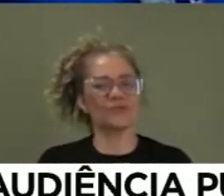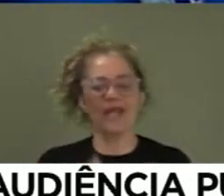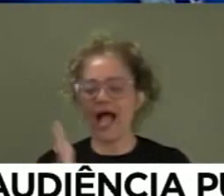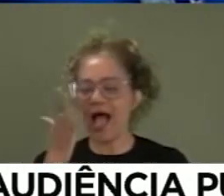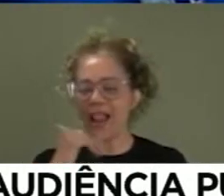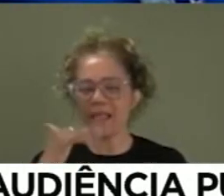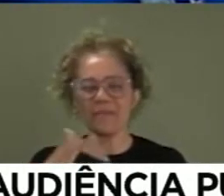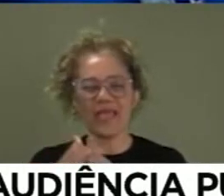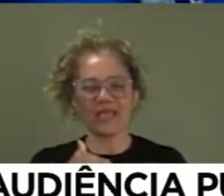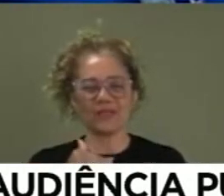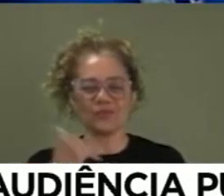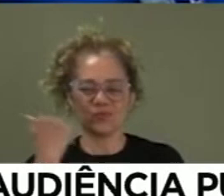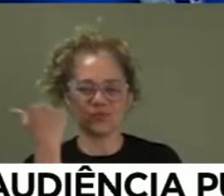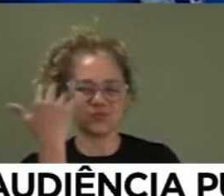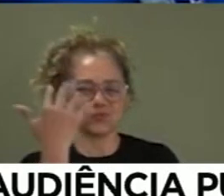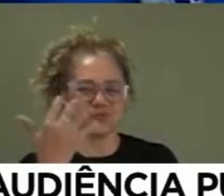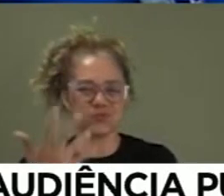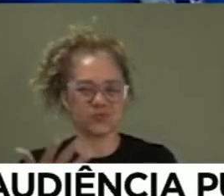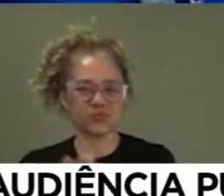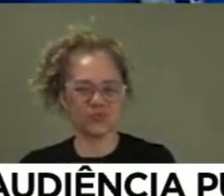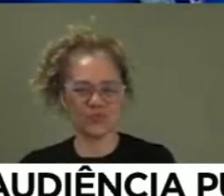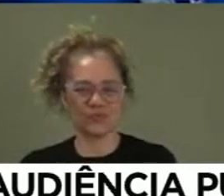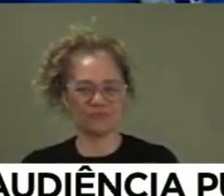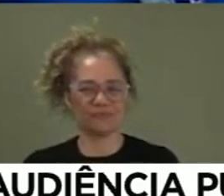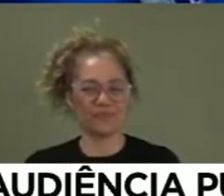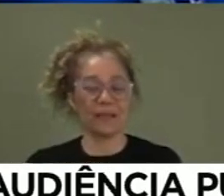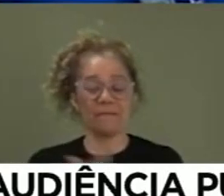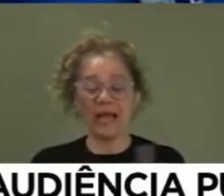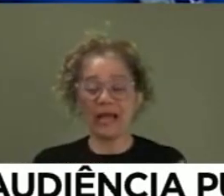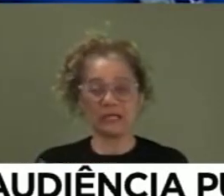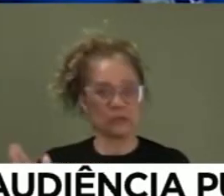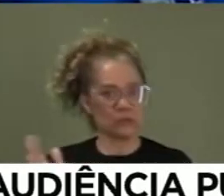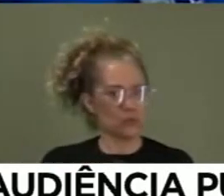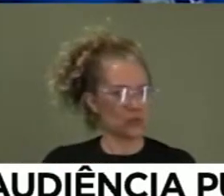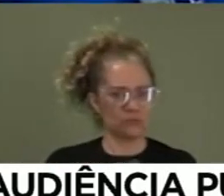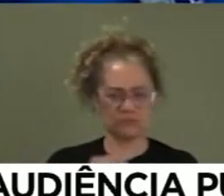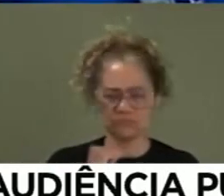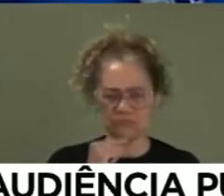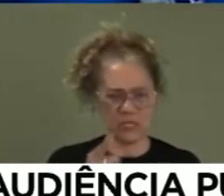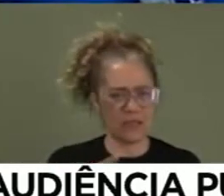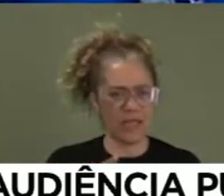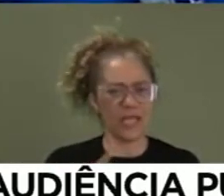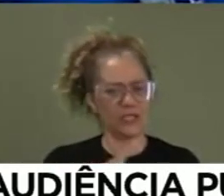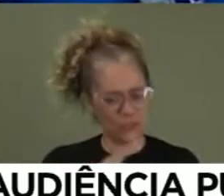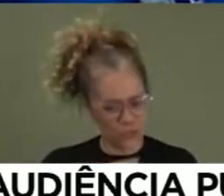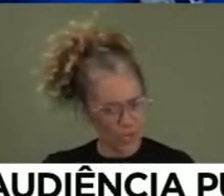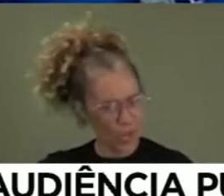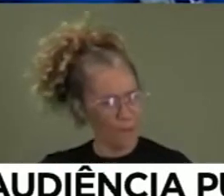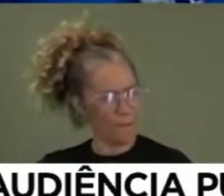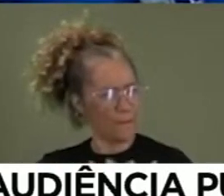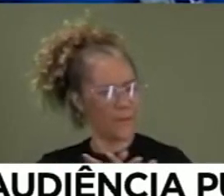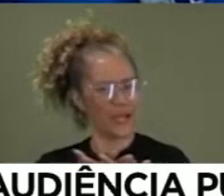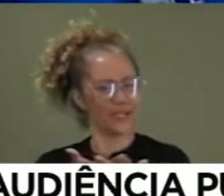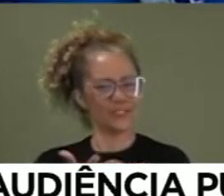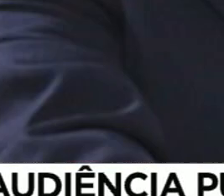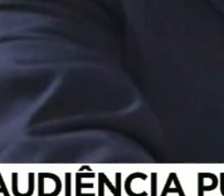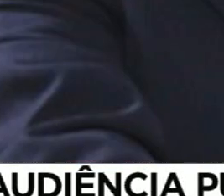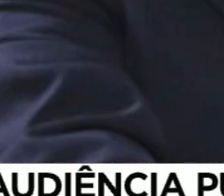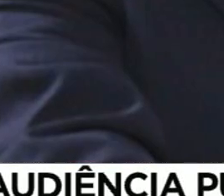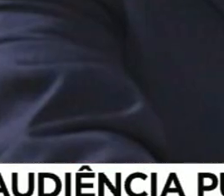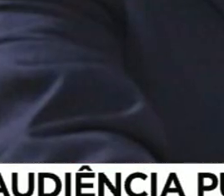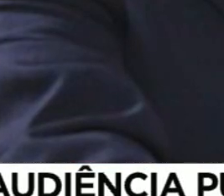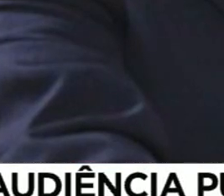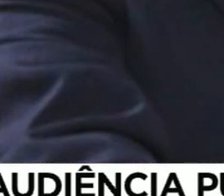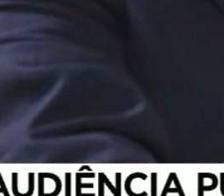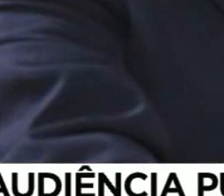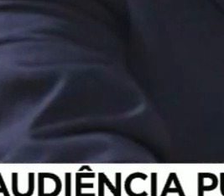nos cerrados. Mas não escondia ninguém a sua grande paixão, ser professor. Todo